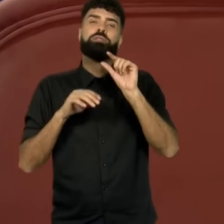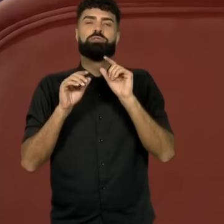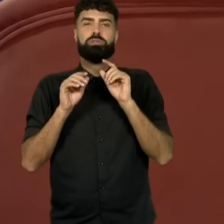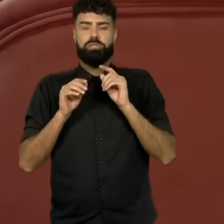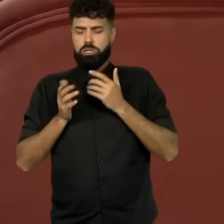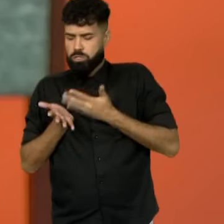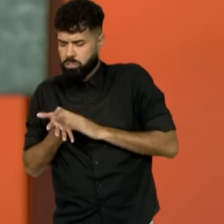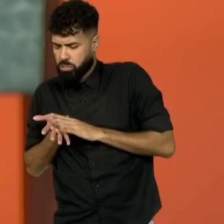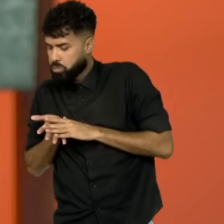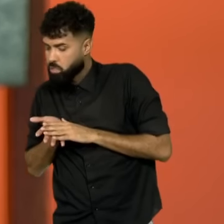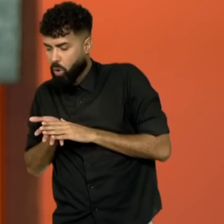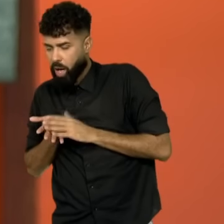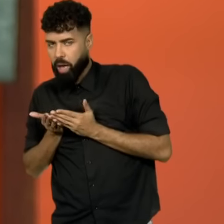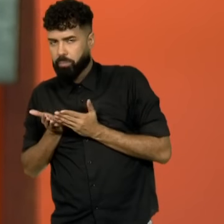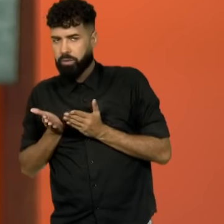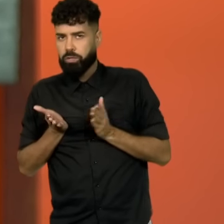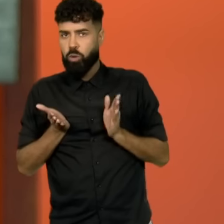Dessa cantora sambista, desse nicho. Eles chamavam ela